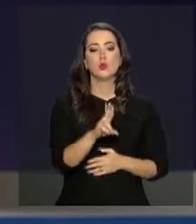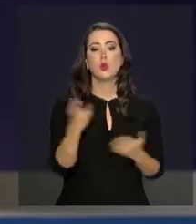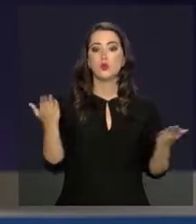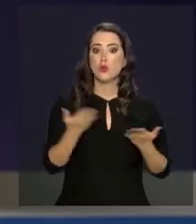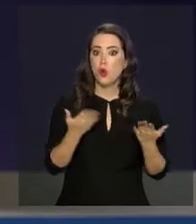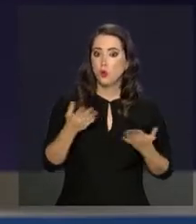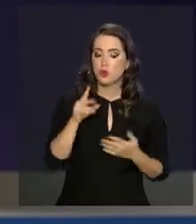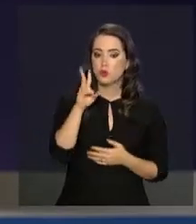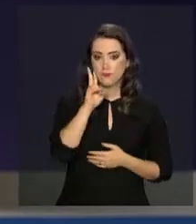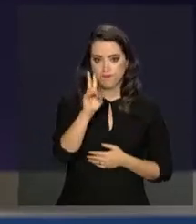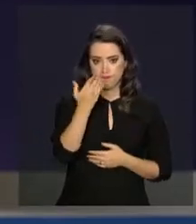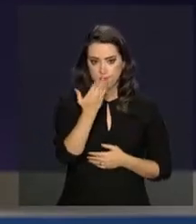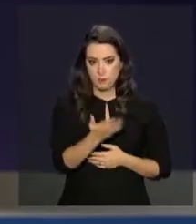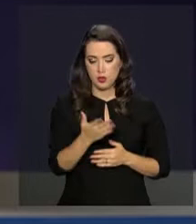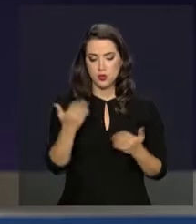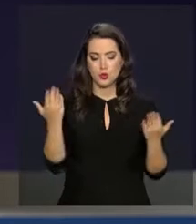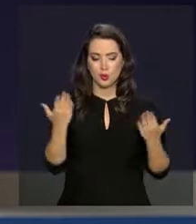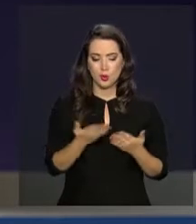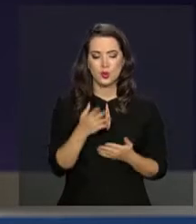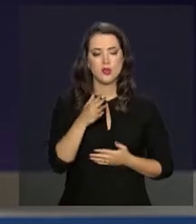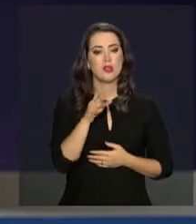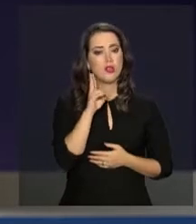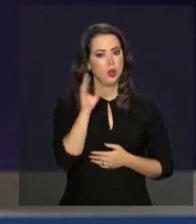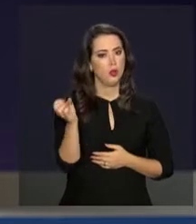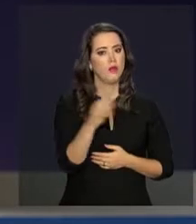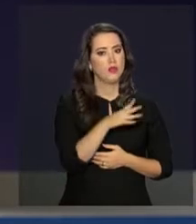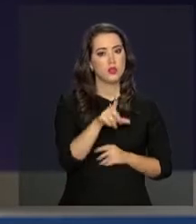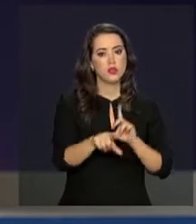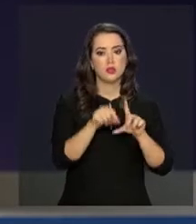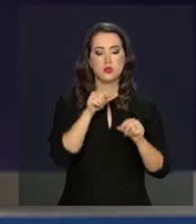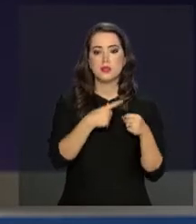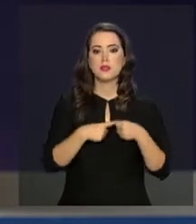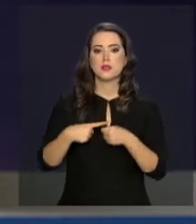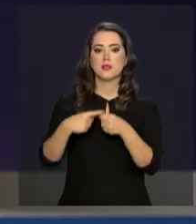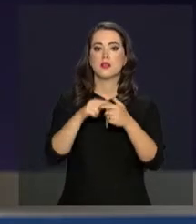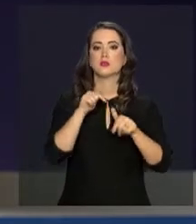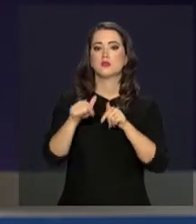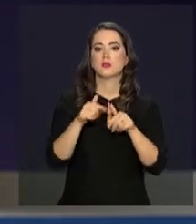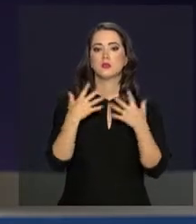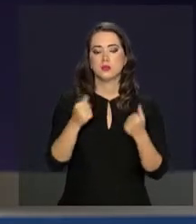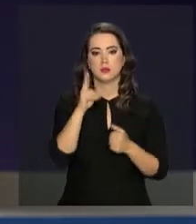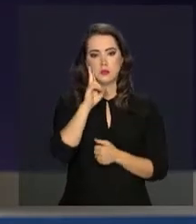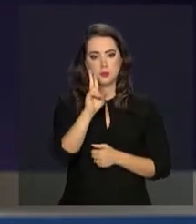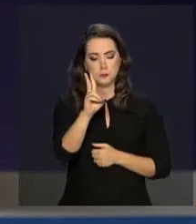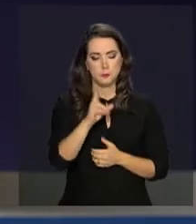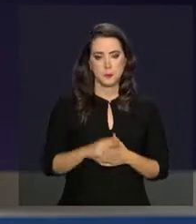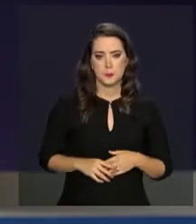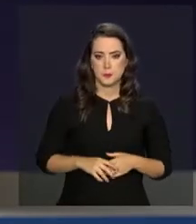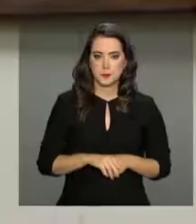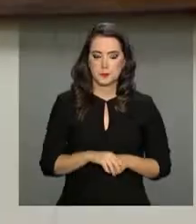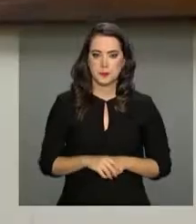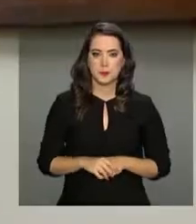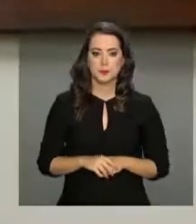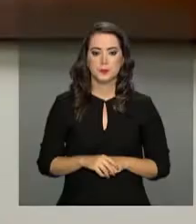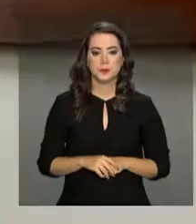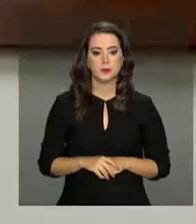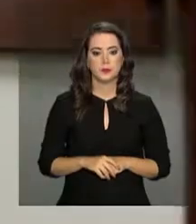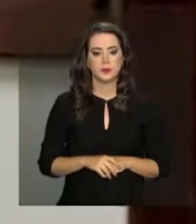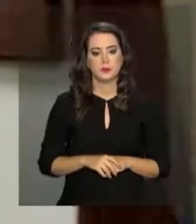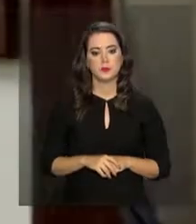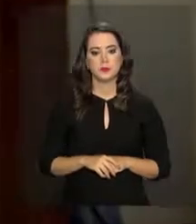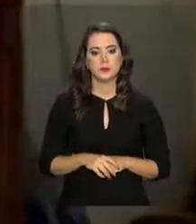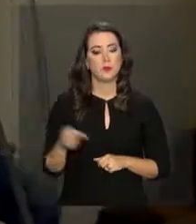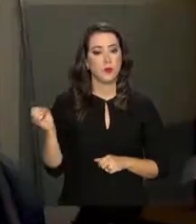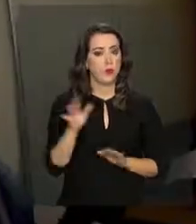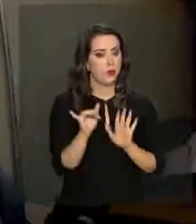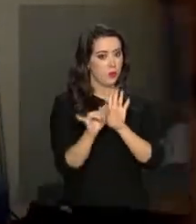diário oficial da união e tem novidade na hora de selecionar o município para trabalhar vamos ver os detalhes o